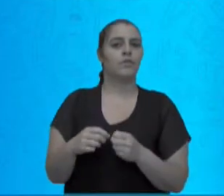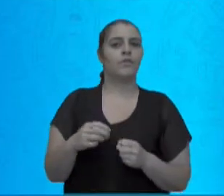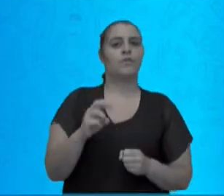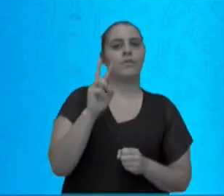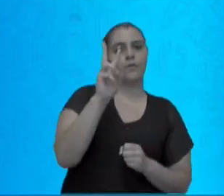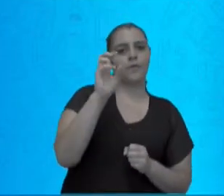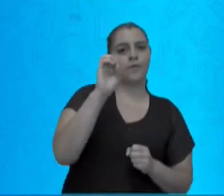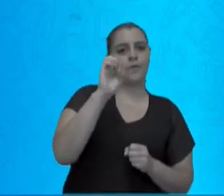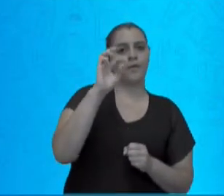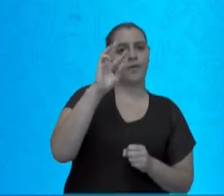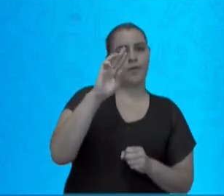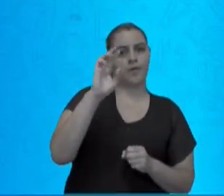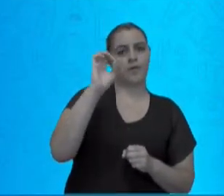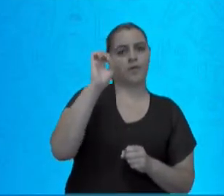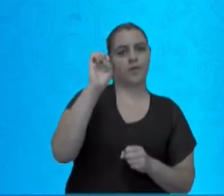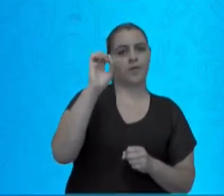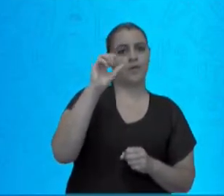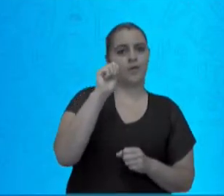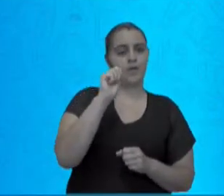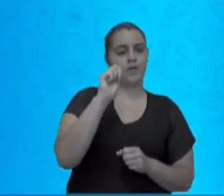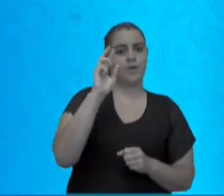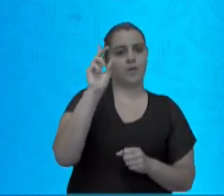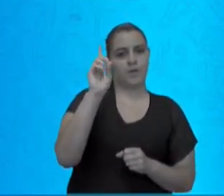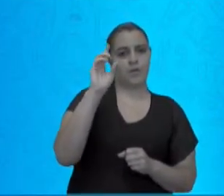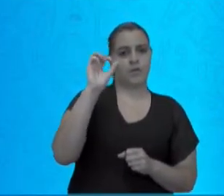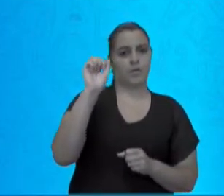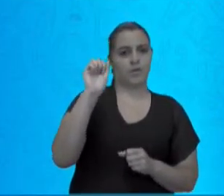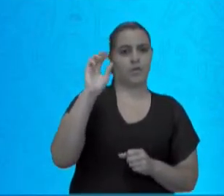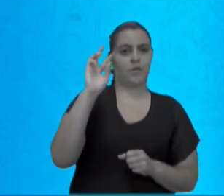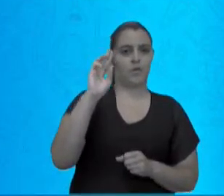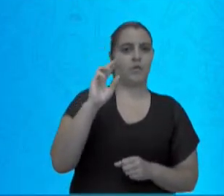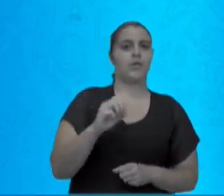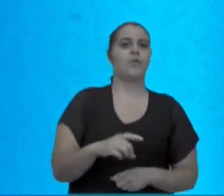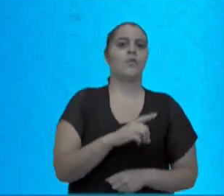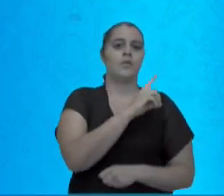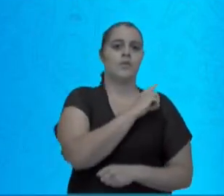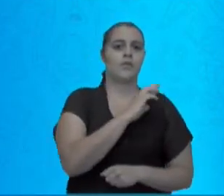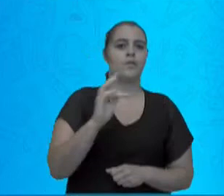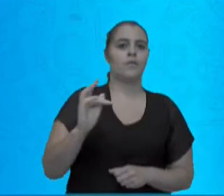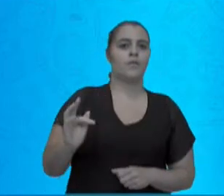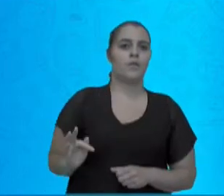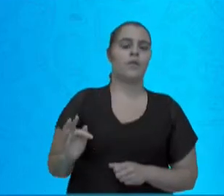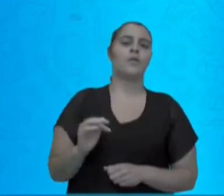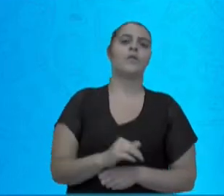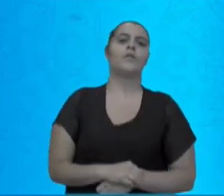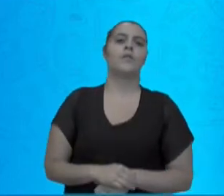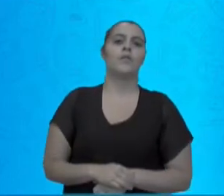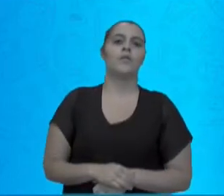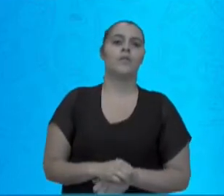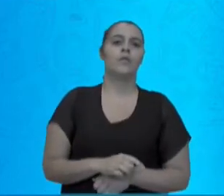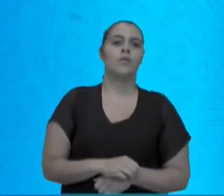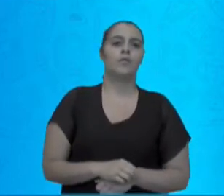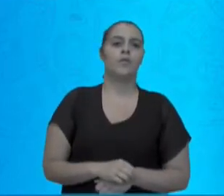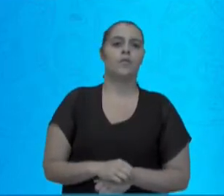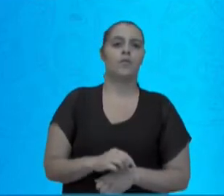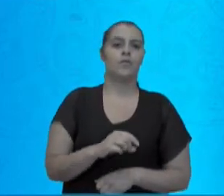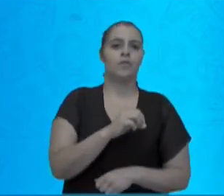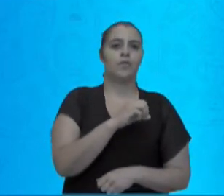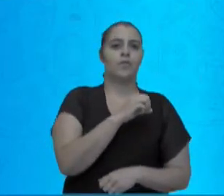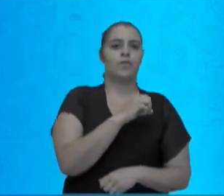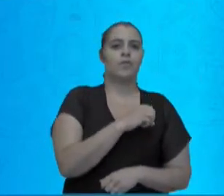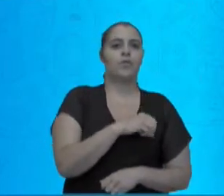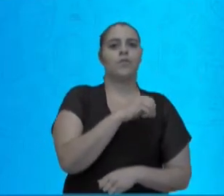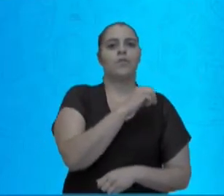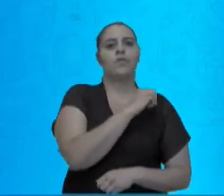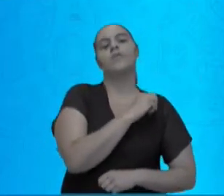vereadores, os nossos deputados estaduais no Estado, os nossos